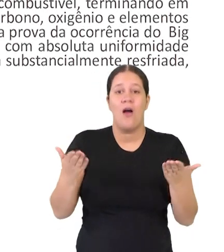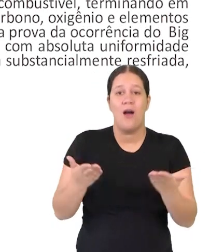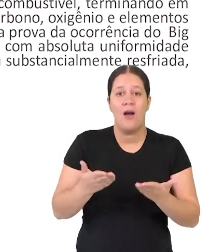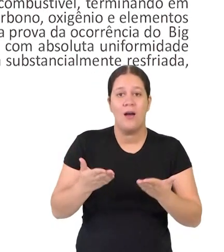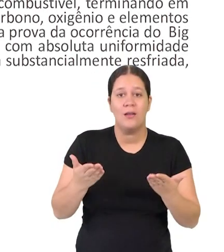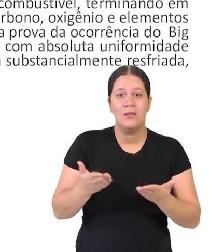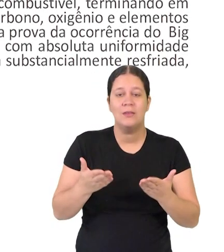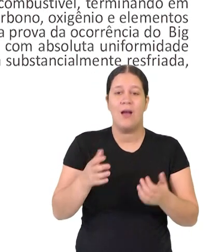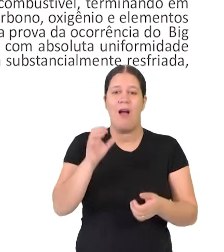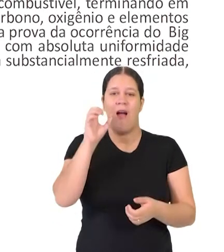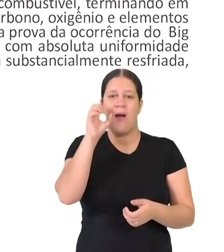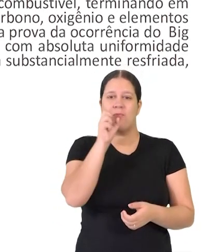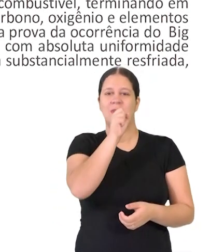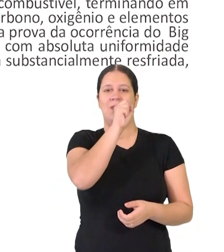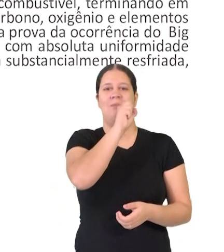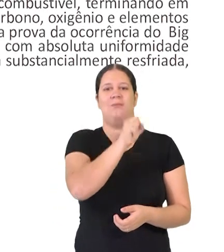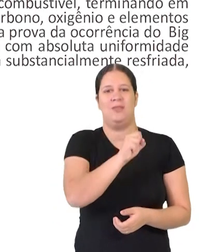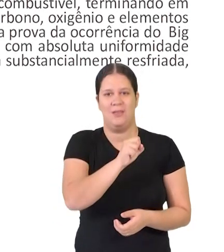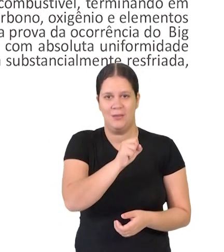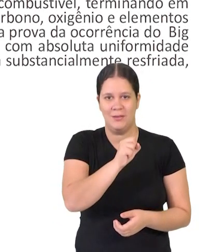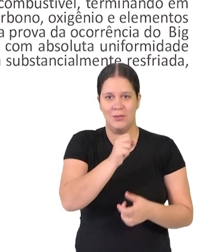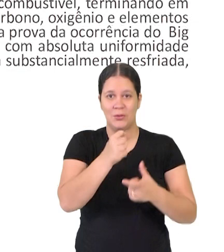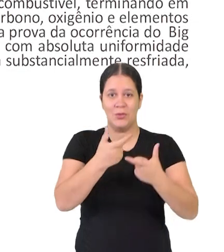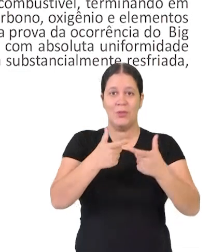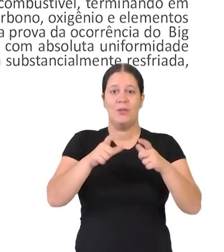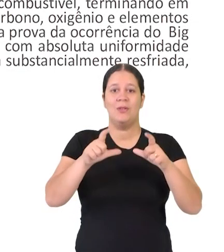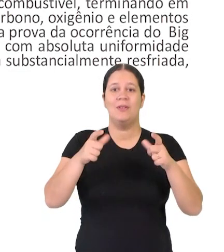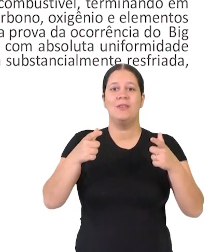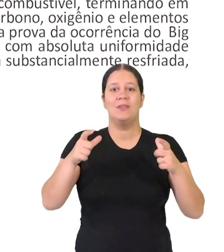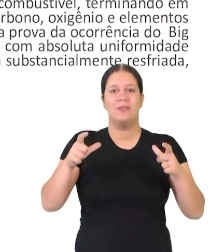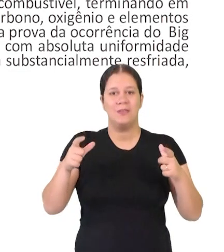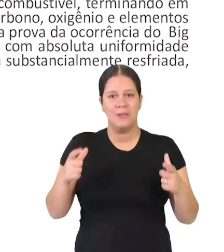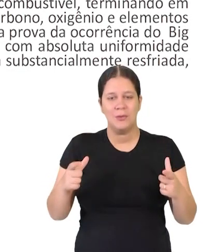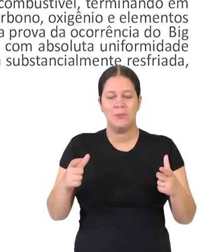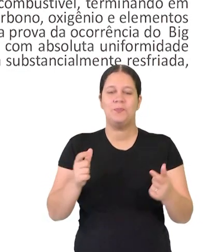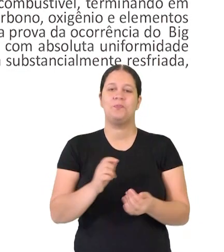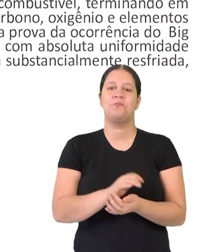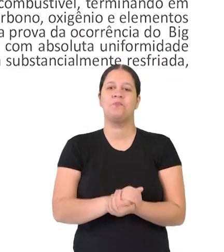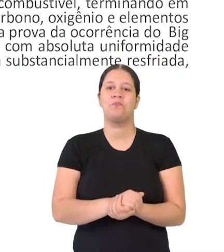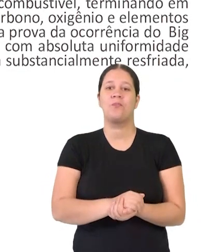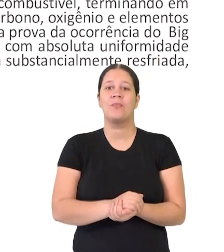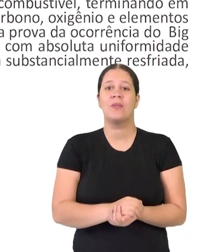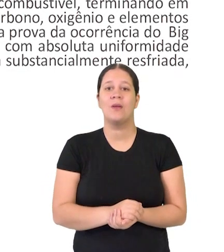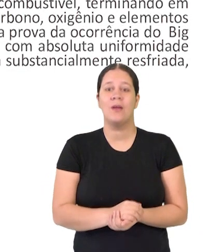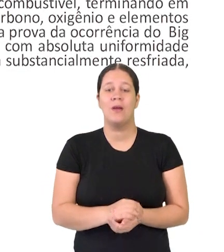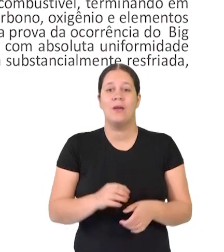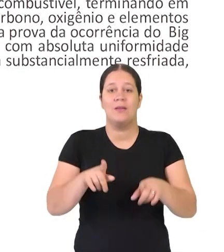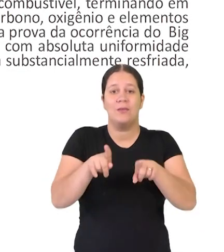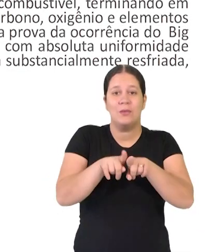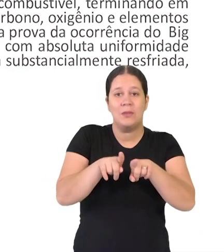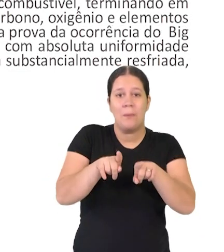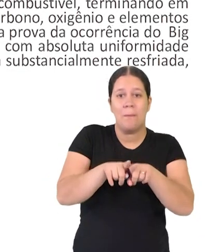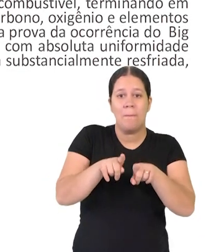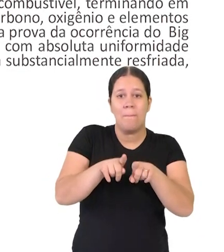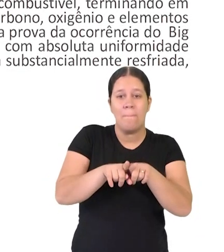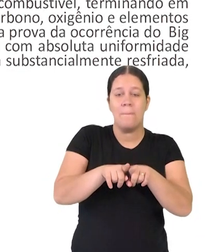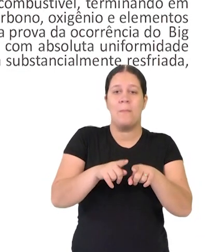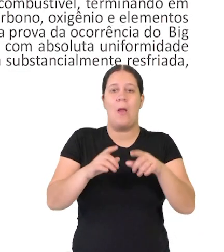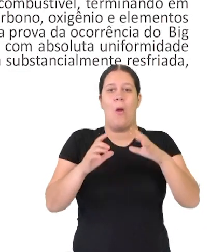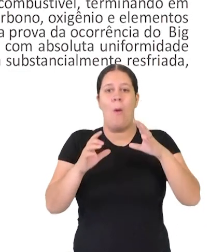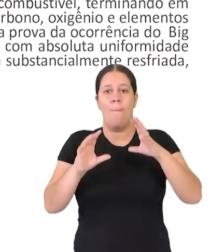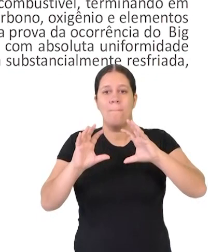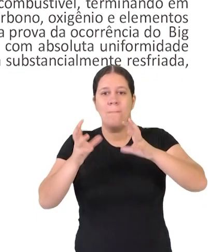resfriavam-se rapidamente. Beleza? Ele está dizendo aqui, que ele está se resfriando. A radiação da bola de fogo